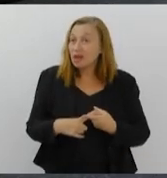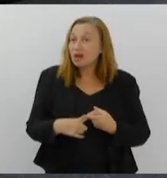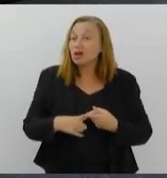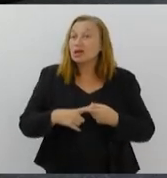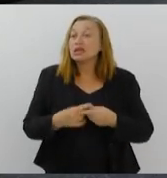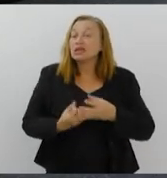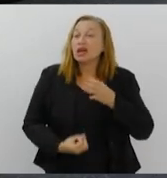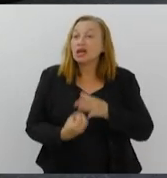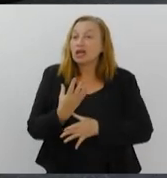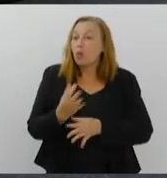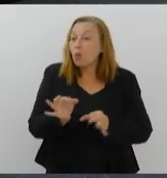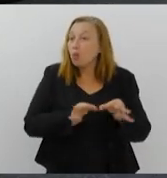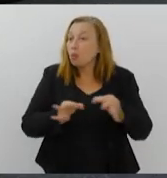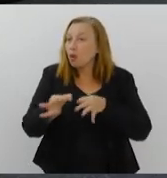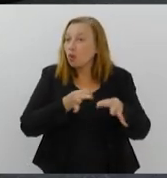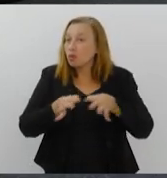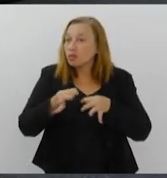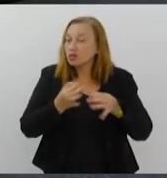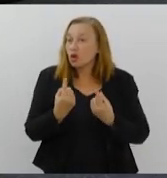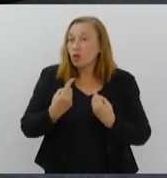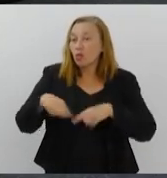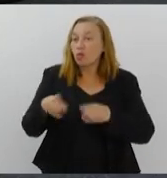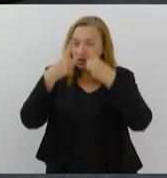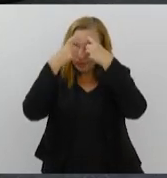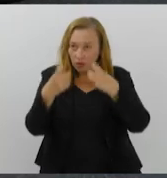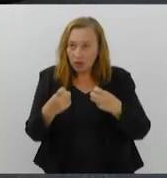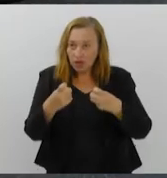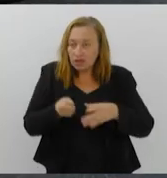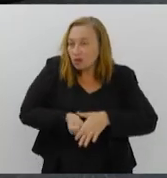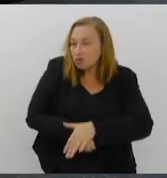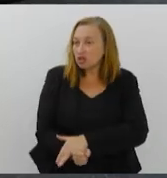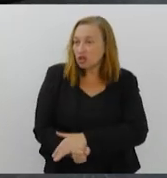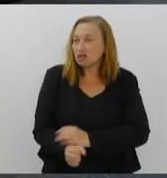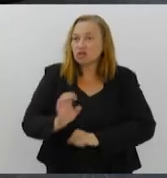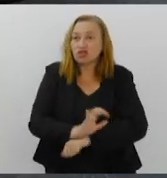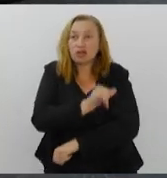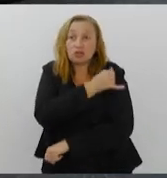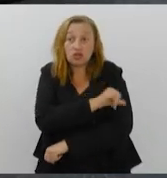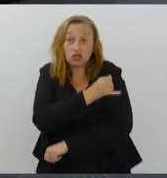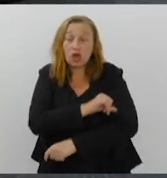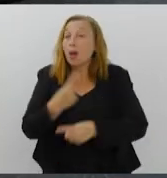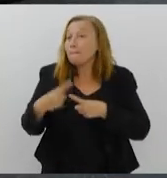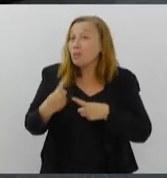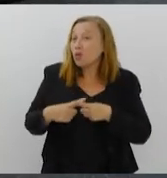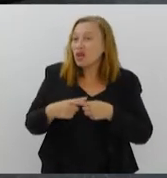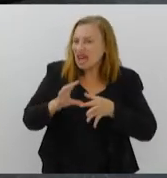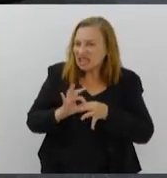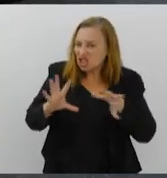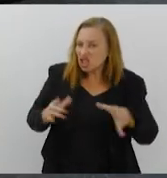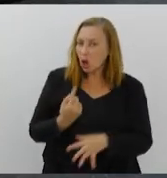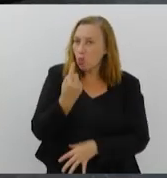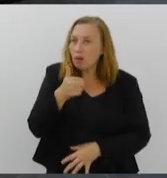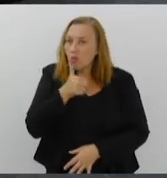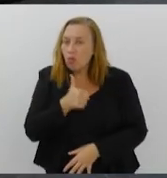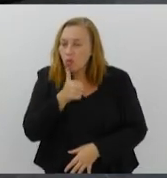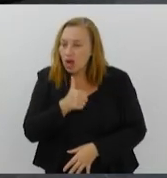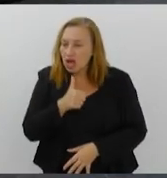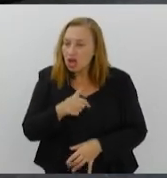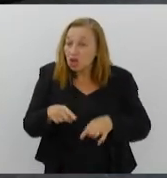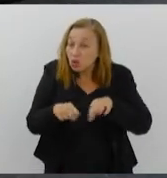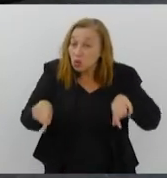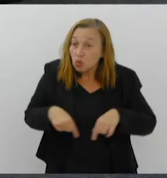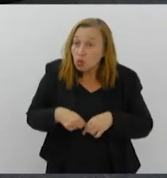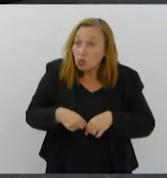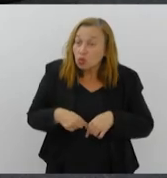um programa de combate à violência obstétrica no âmbito do Estado do Rio de Janeiro. Porque deixar uma mulher no mesmo